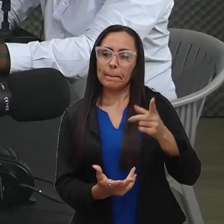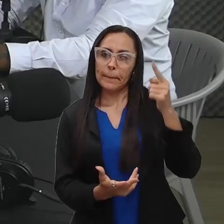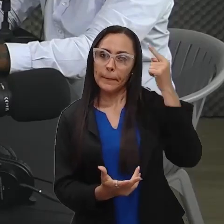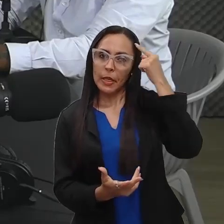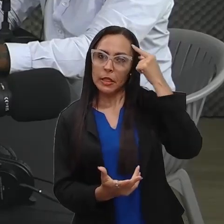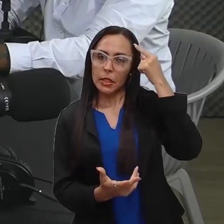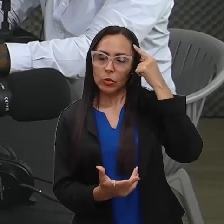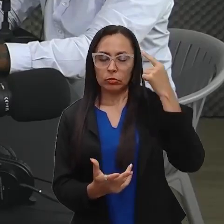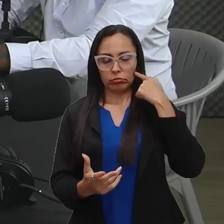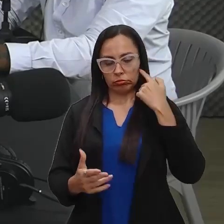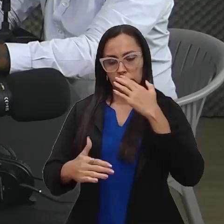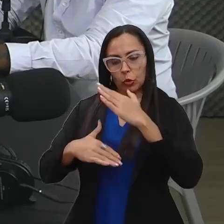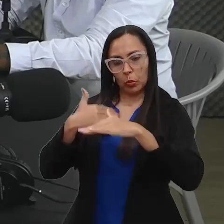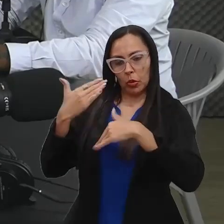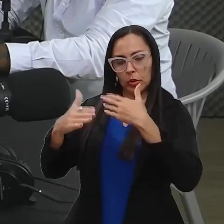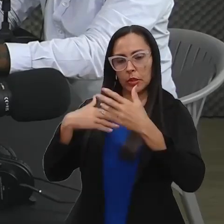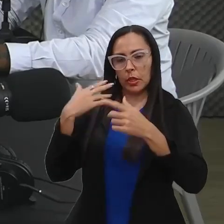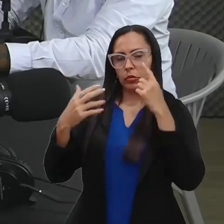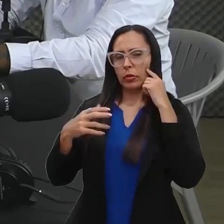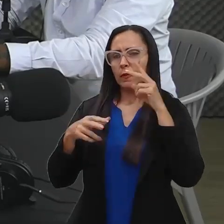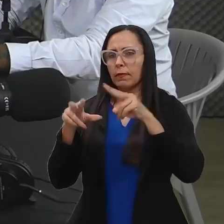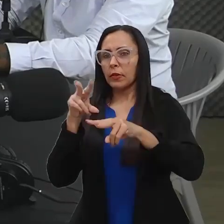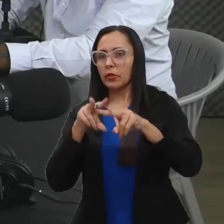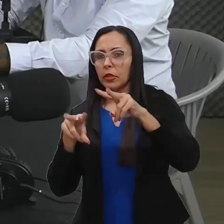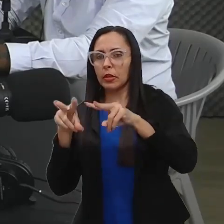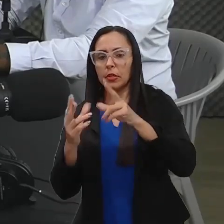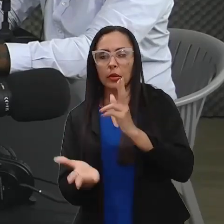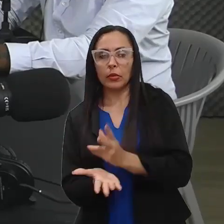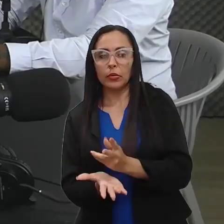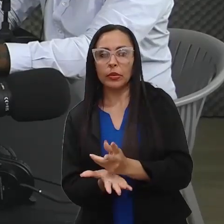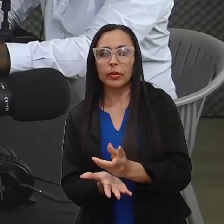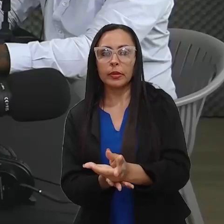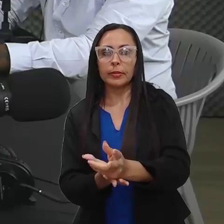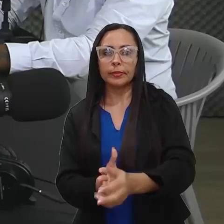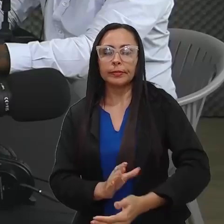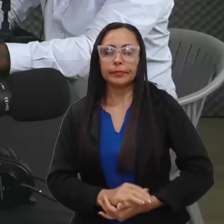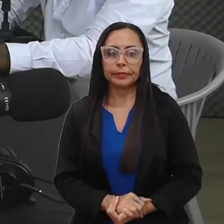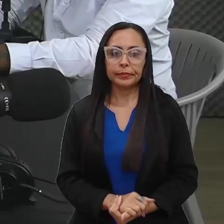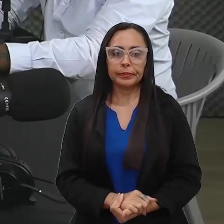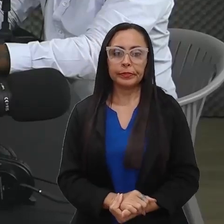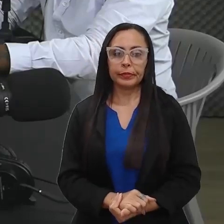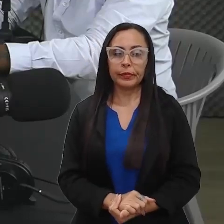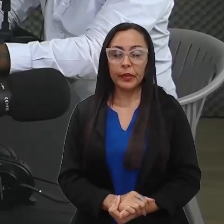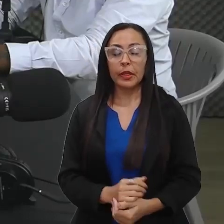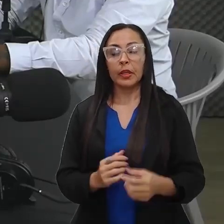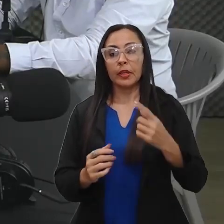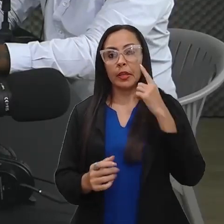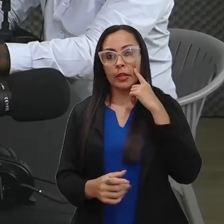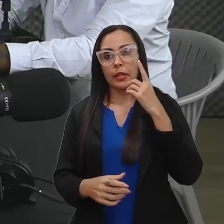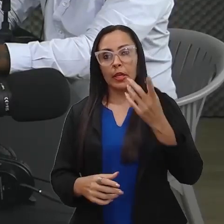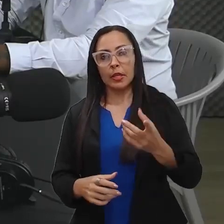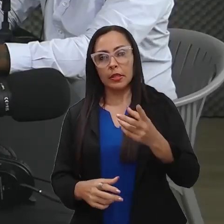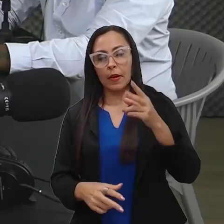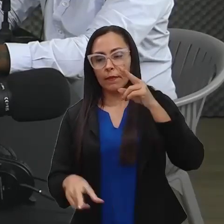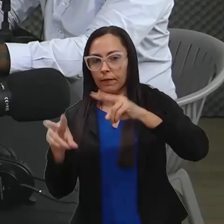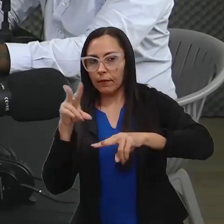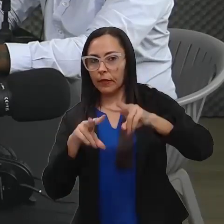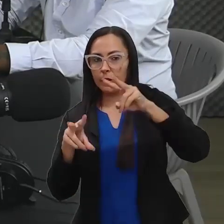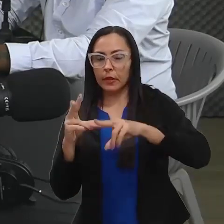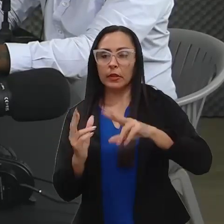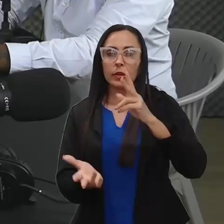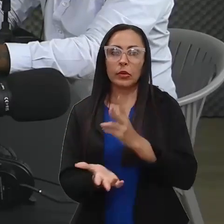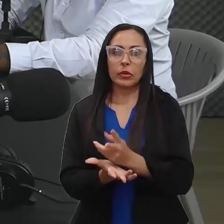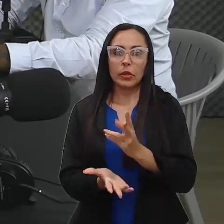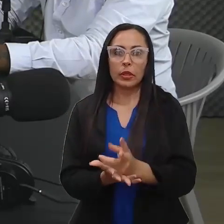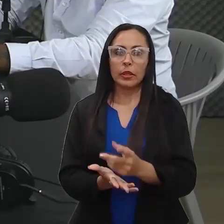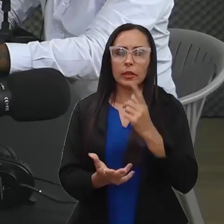num processo de vigilância constante, né? E essa vigilância constante é no sentido de que essa